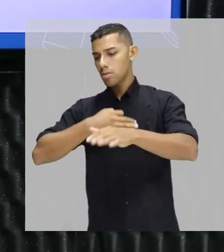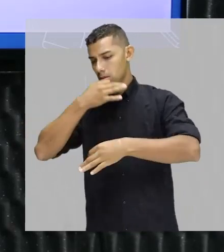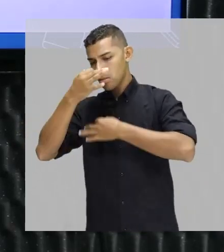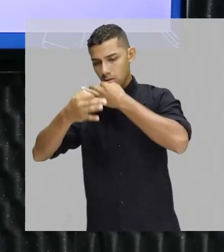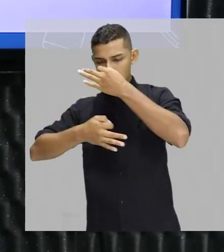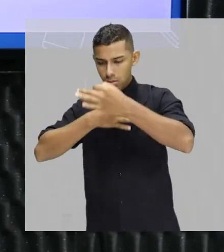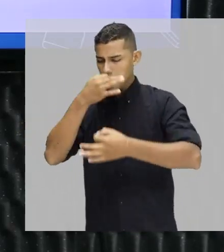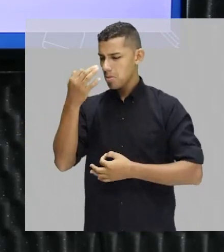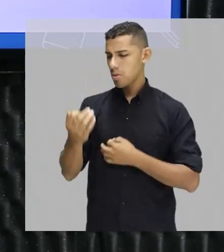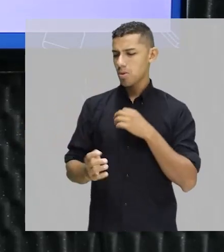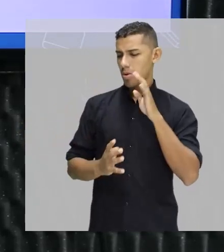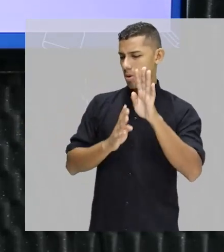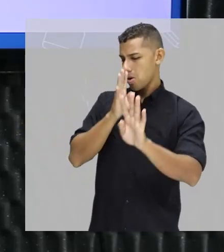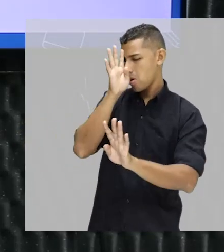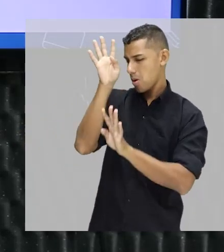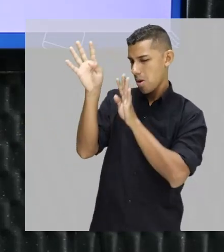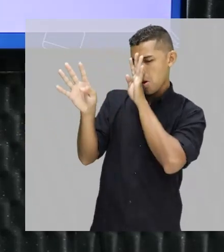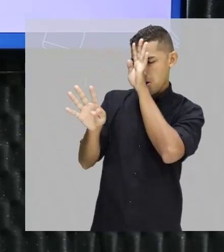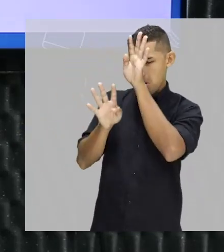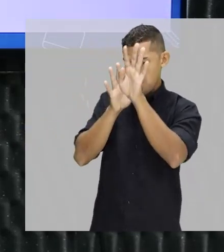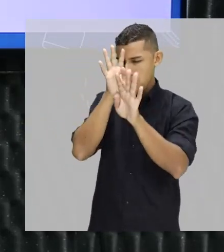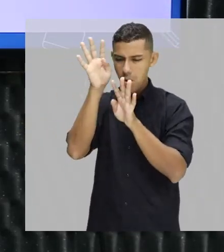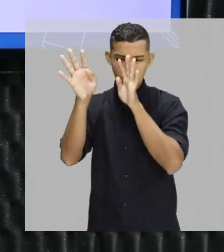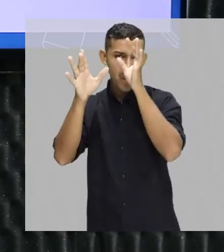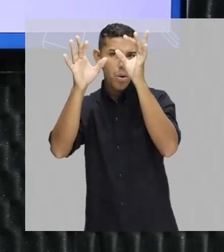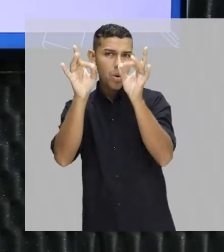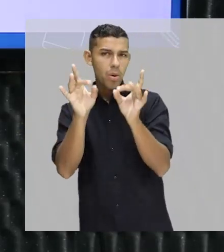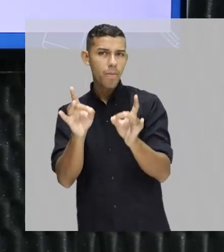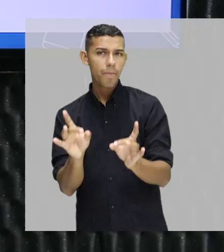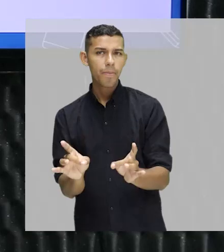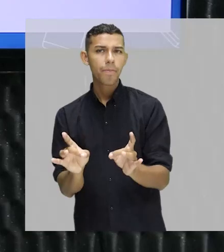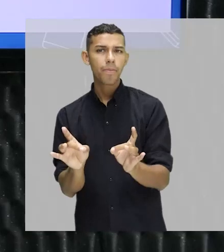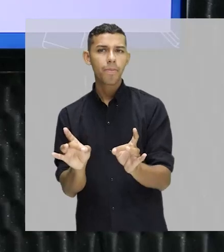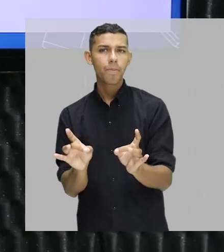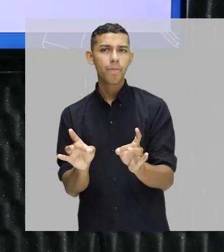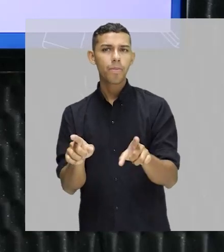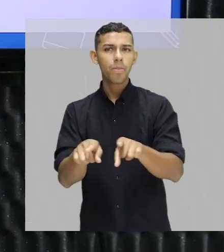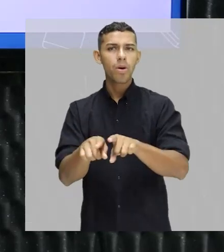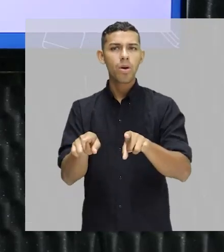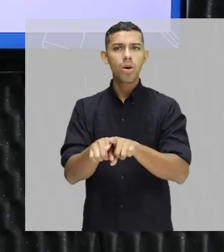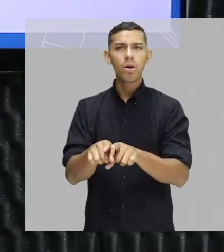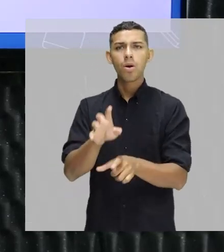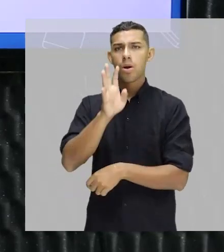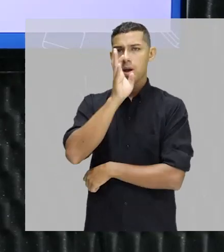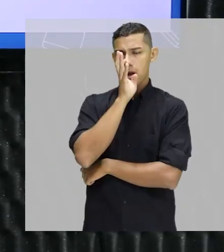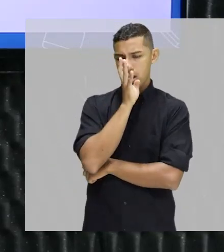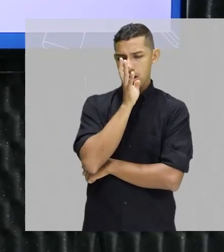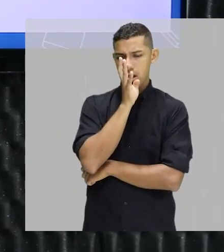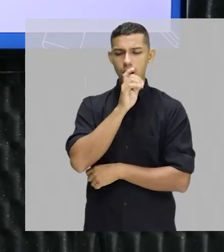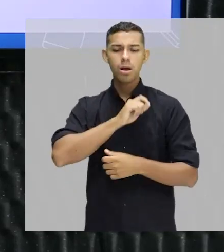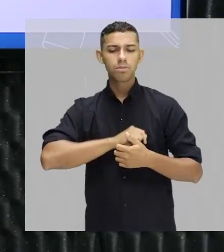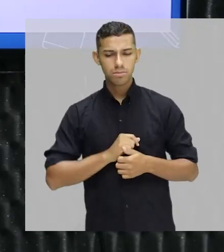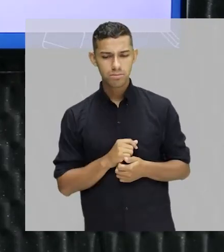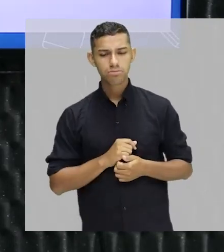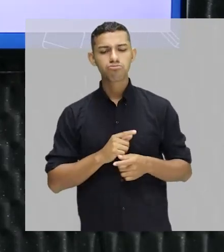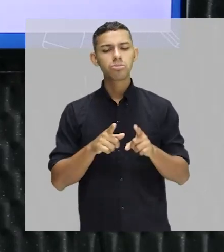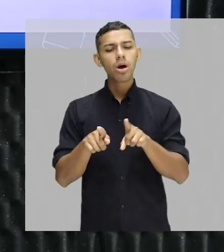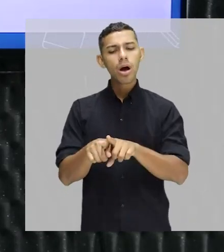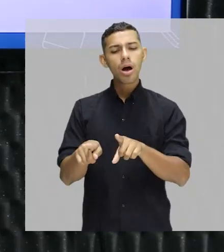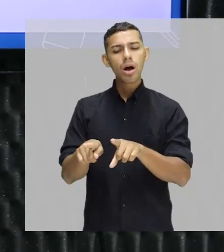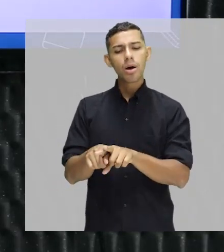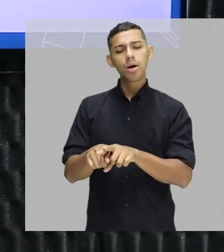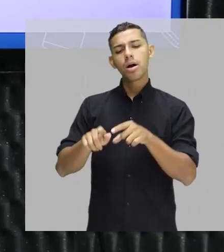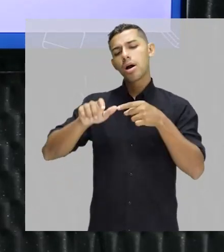e descrições mais detalhadas, né? Vocês já tentaram escrever um artigo de opinião? É um texto bem presente também no